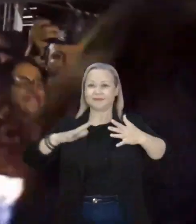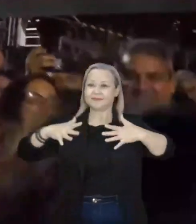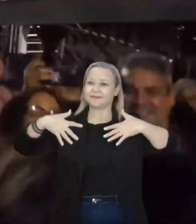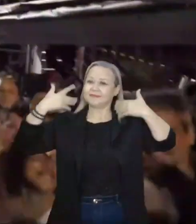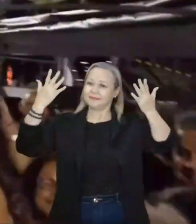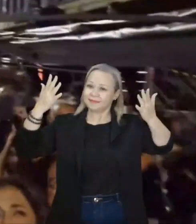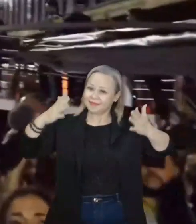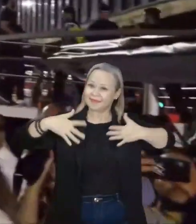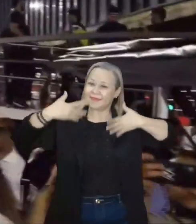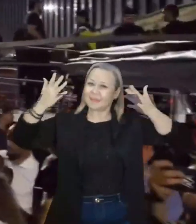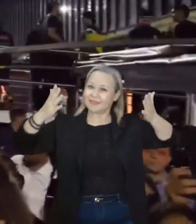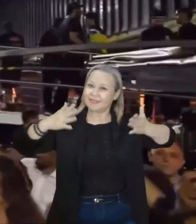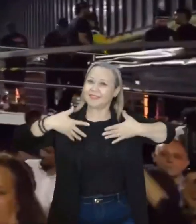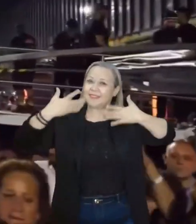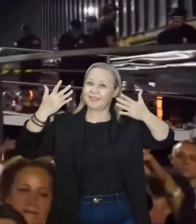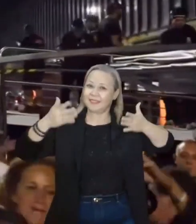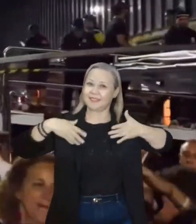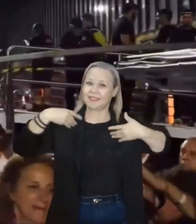Alegria, Brasil!